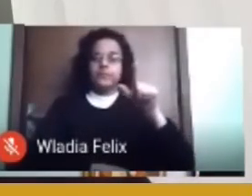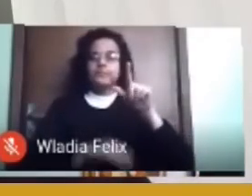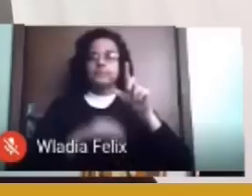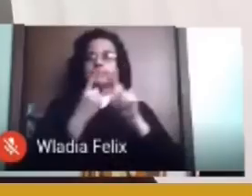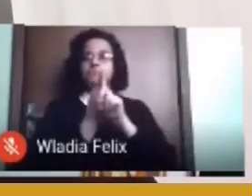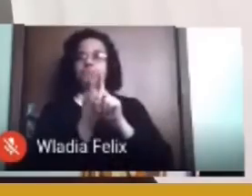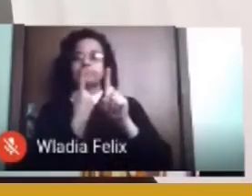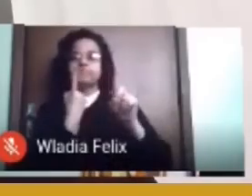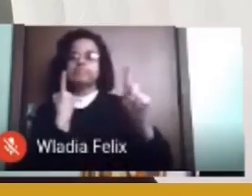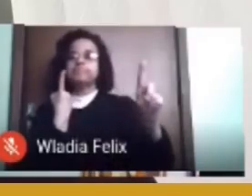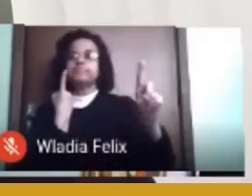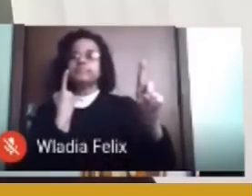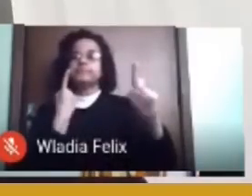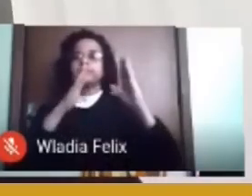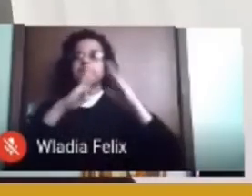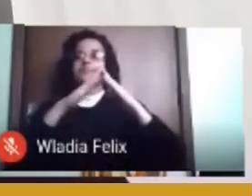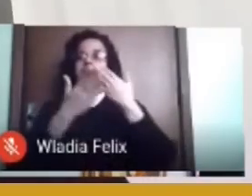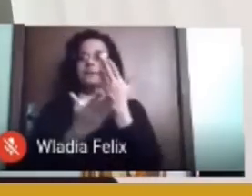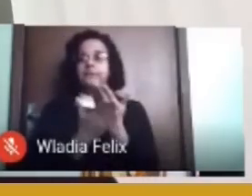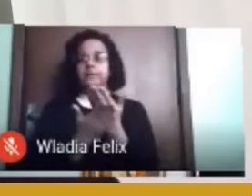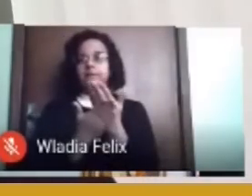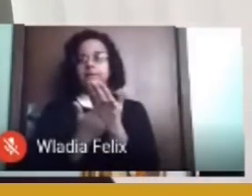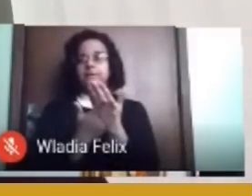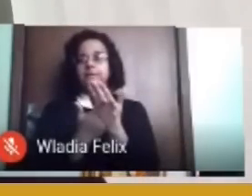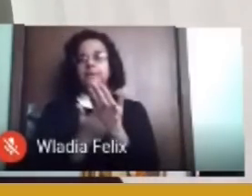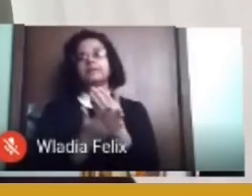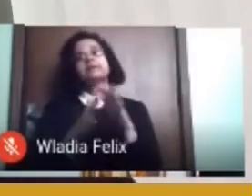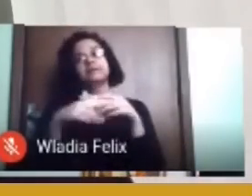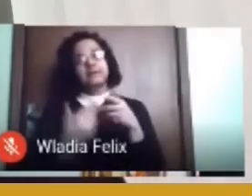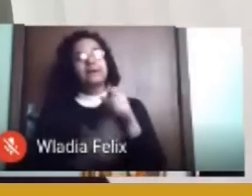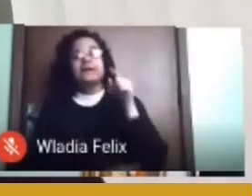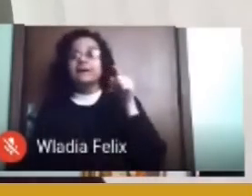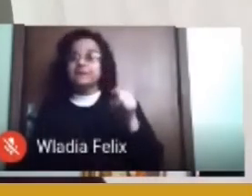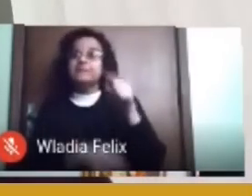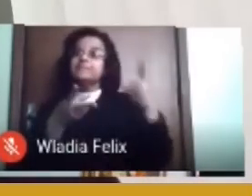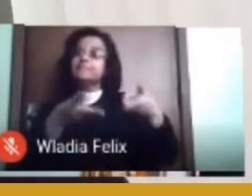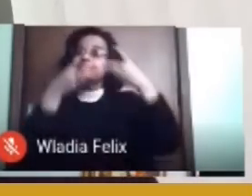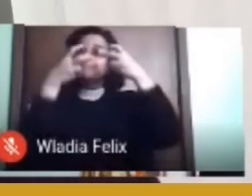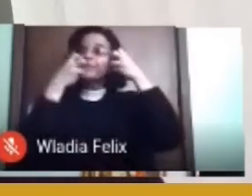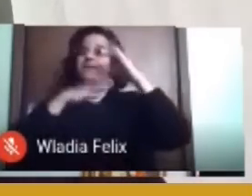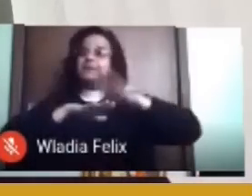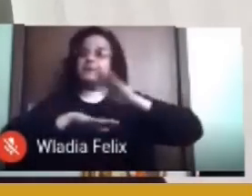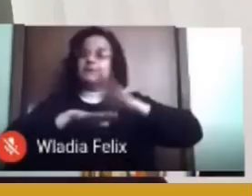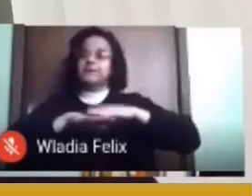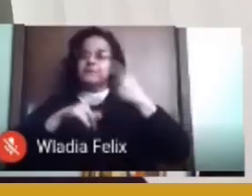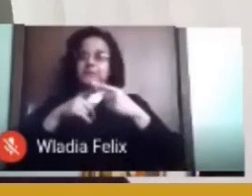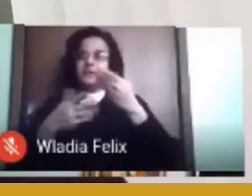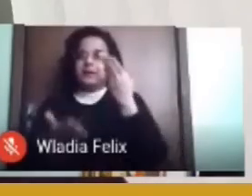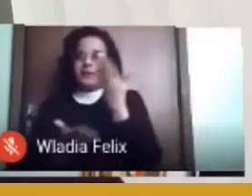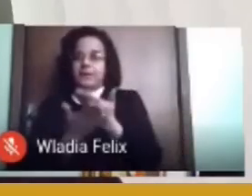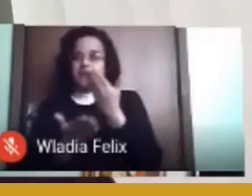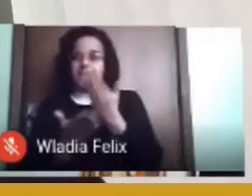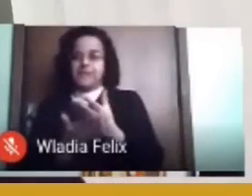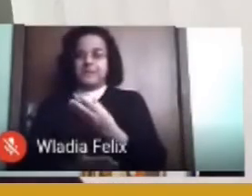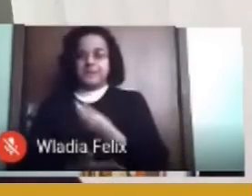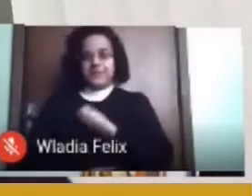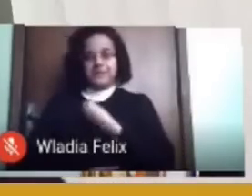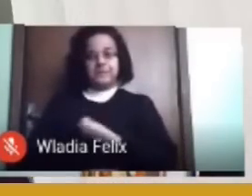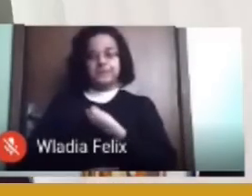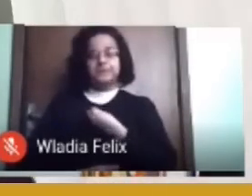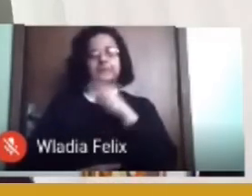notificadores. Enquanto aulas presenciais, nós podemos estar notificando essas violências. E nesse período de pandemia, não podemos, estamos longe das